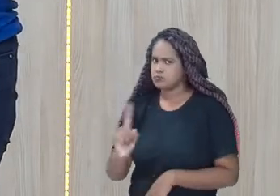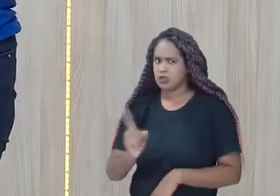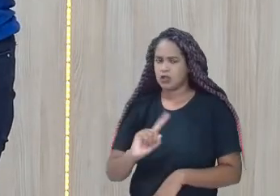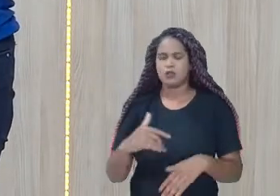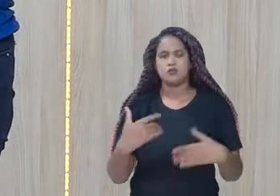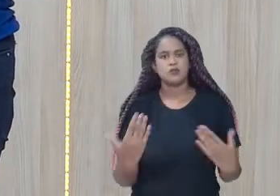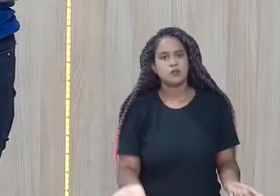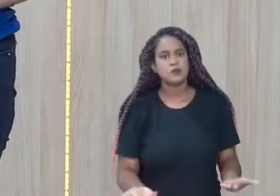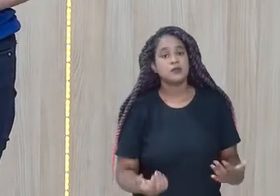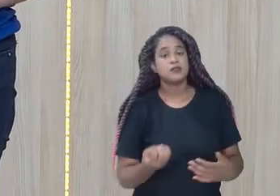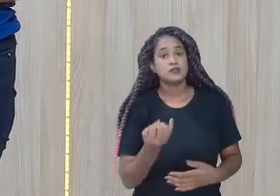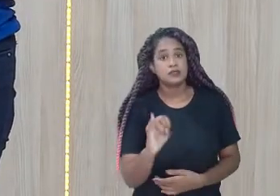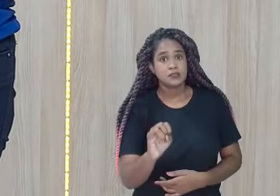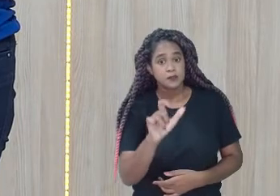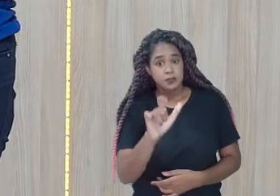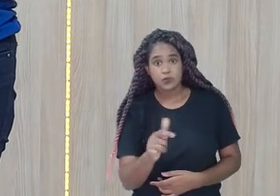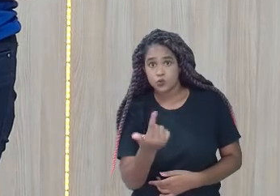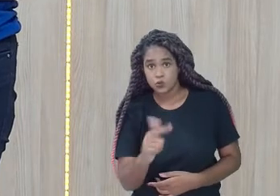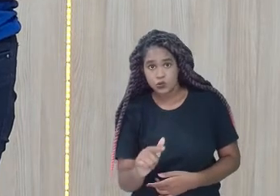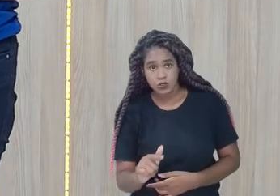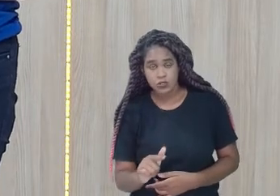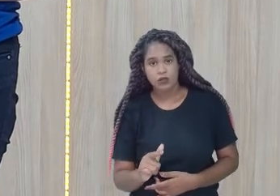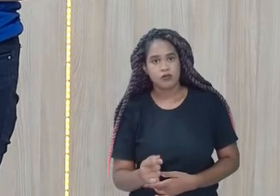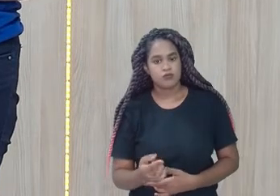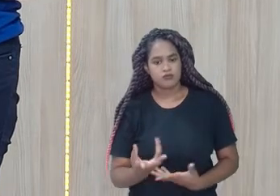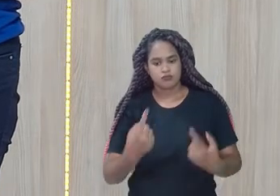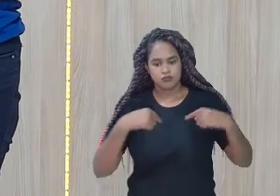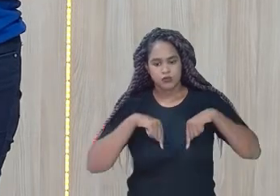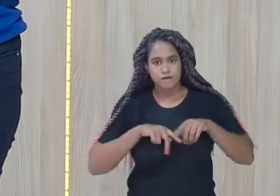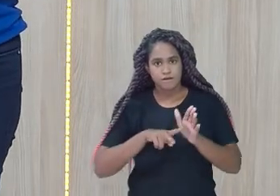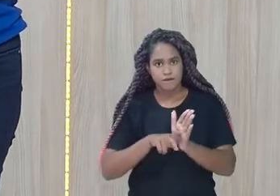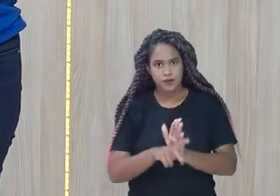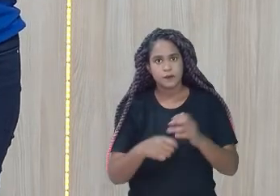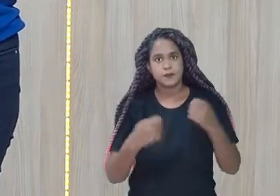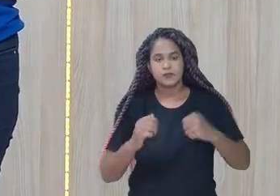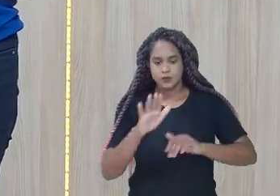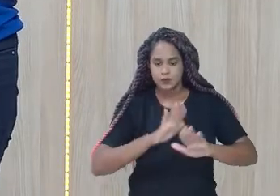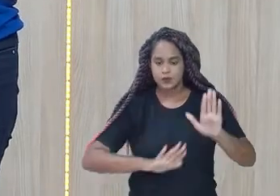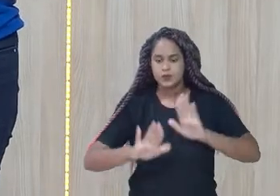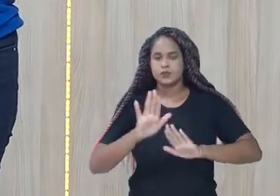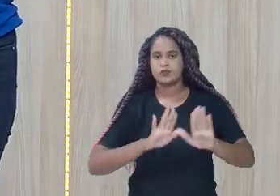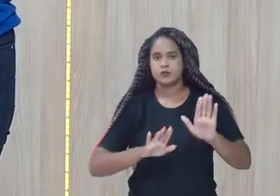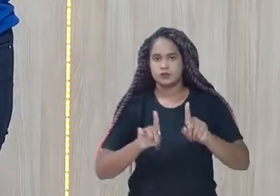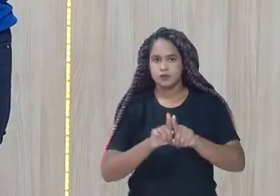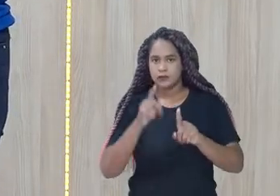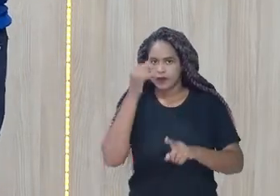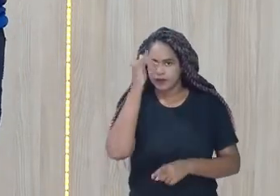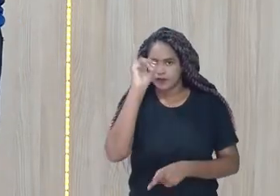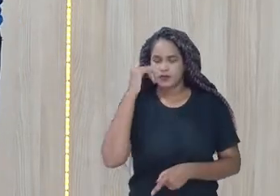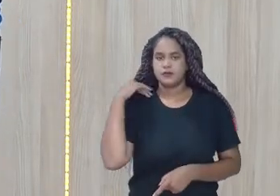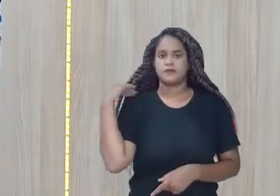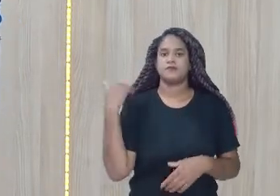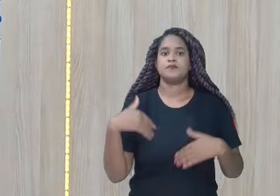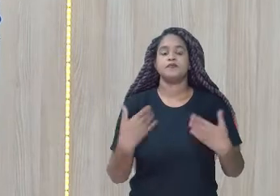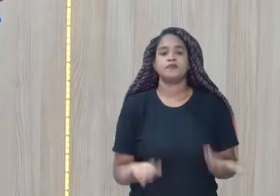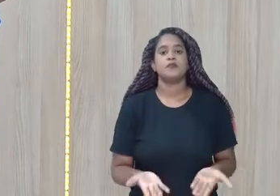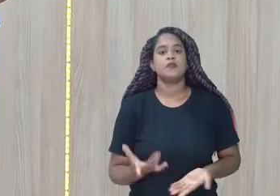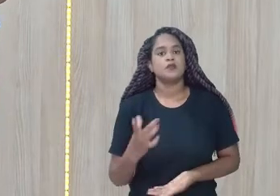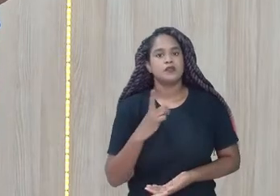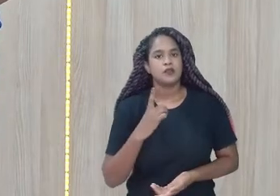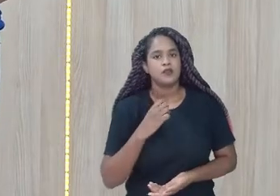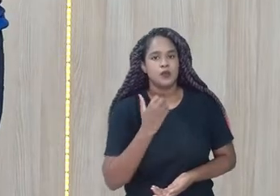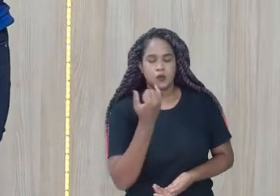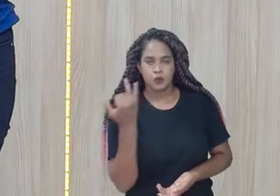vírus, tenha bastante cuidado e faça realmente a prevenção. Então, aqui nós já temos